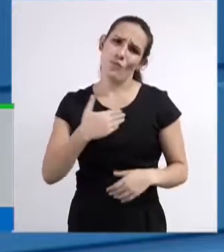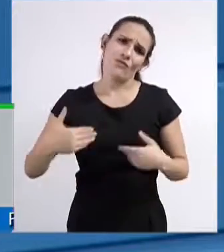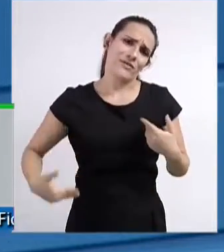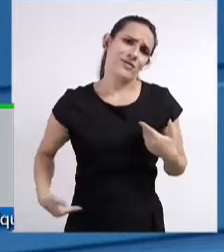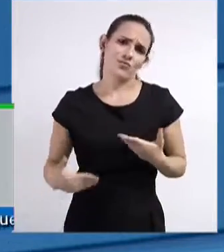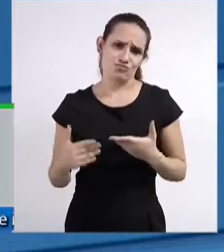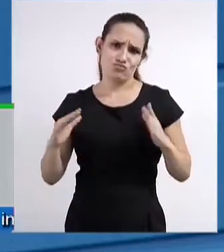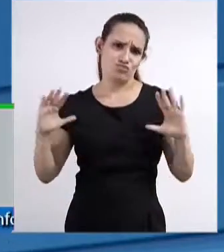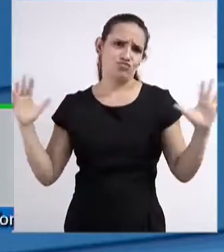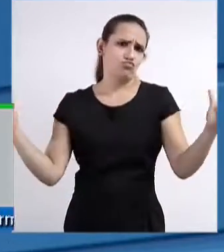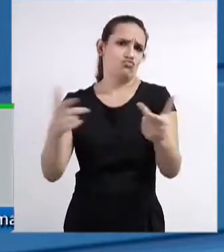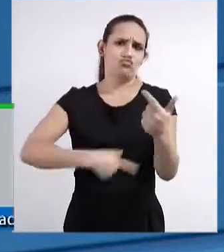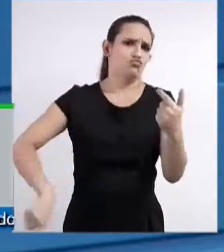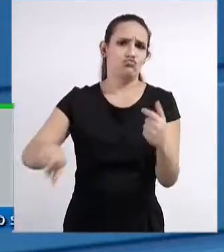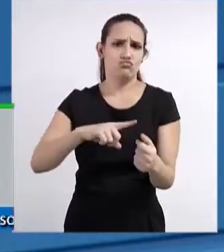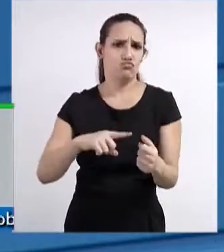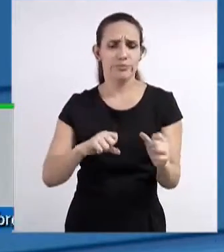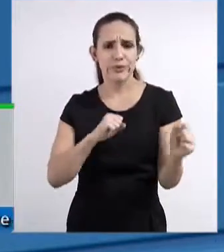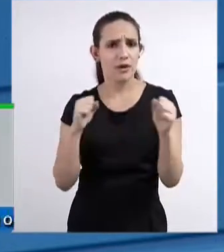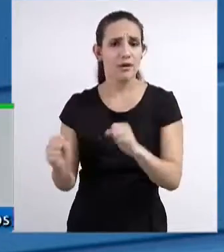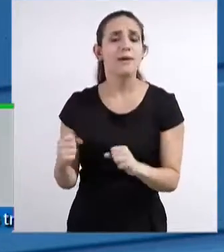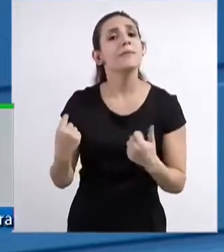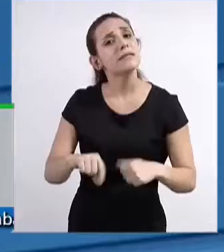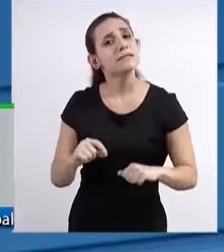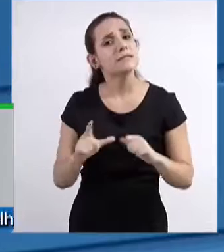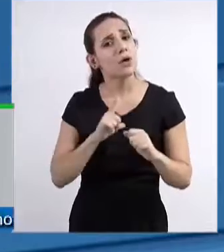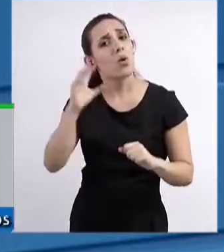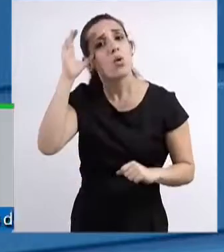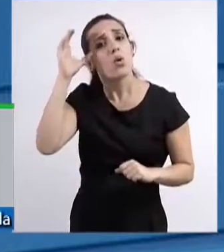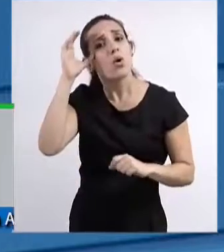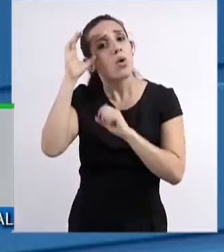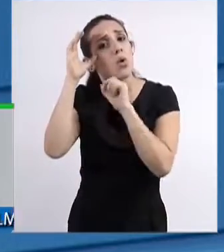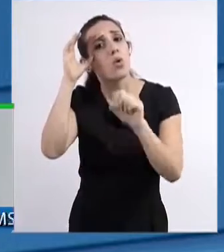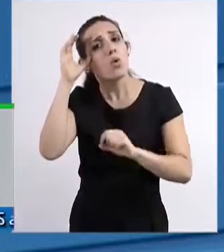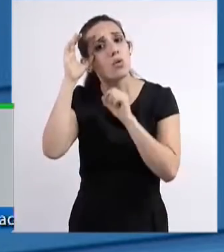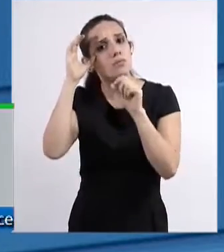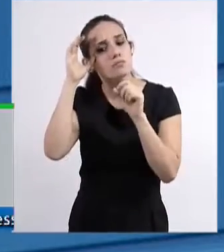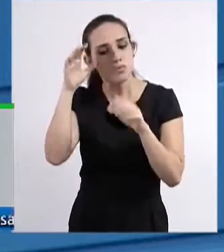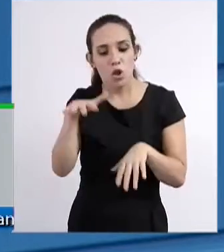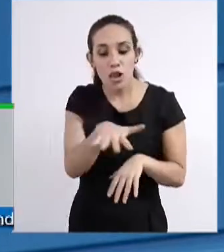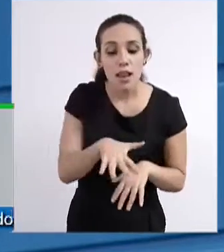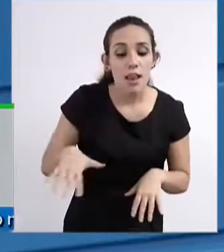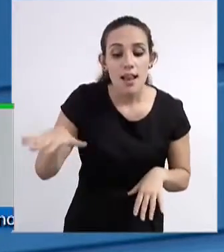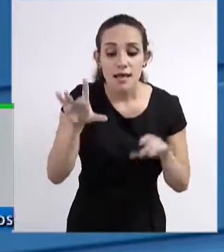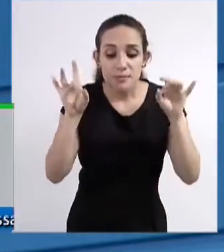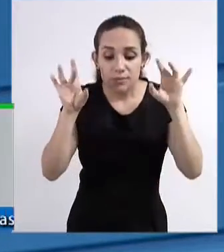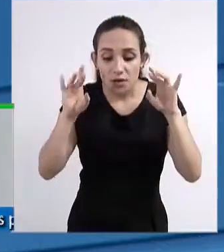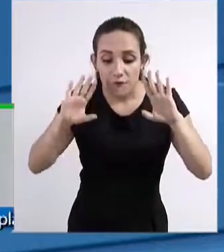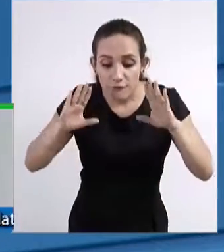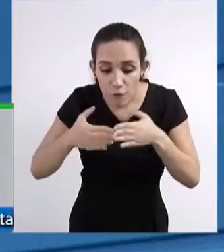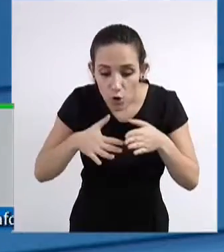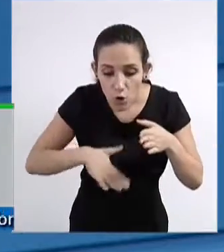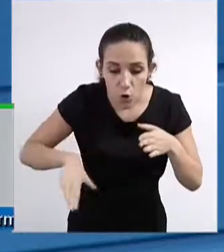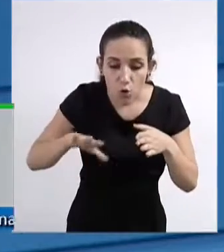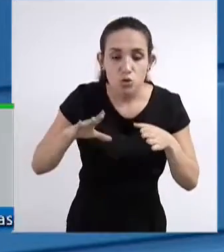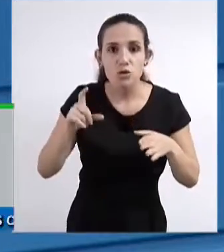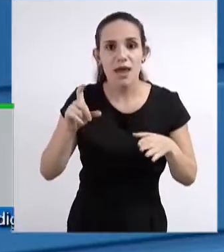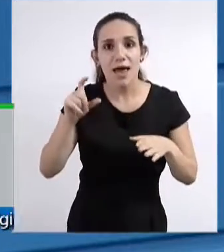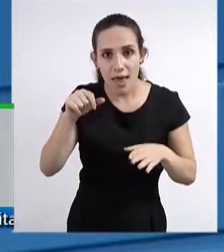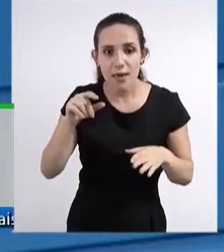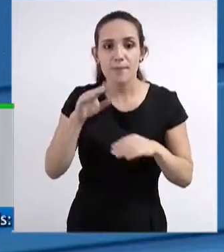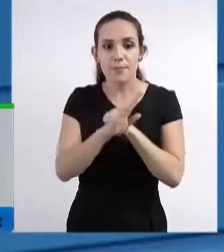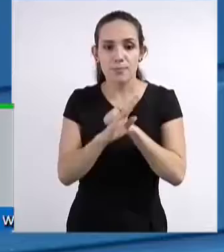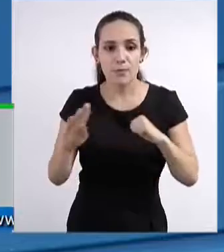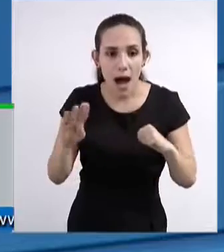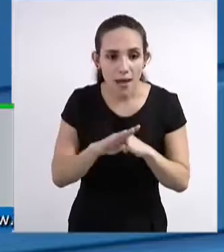geral, tenha a consciência de que a reserva indígena de Dourados é um bairro de Dourados, portanto, tem que